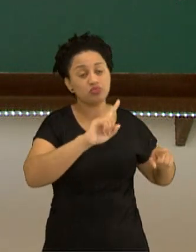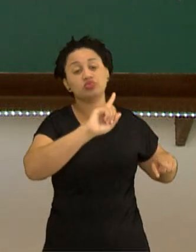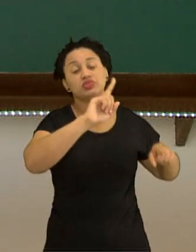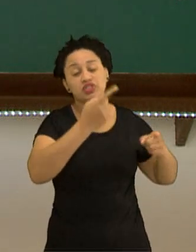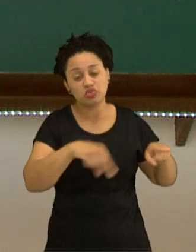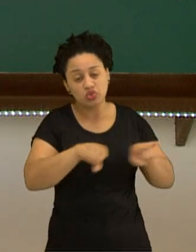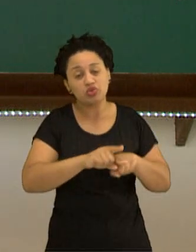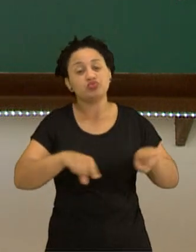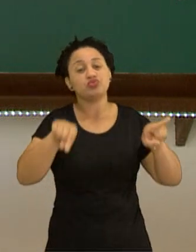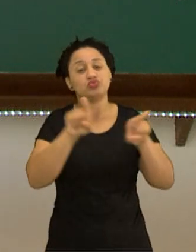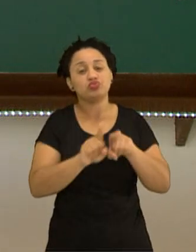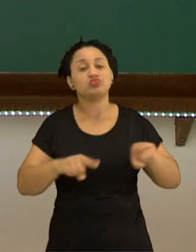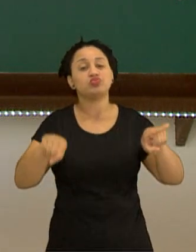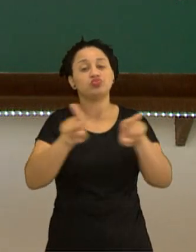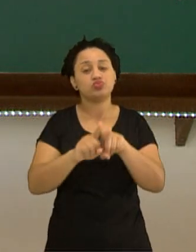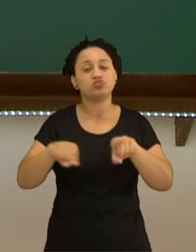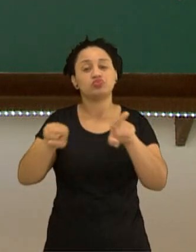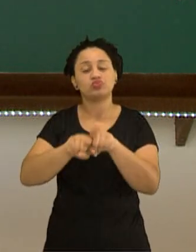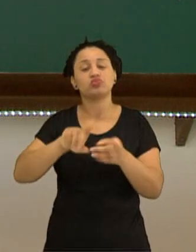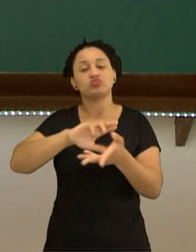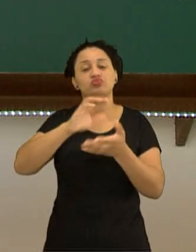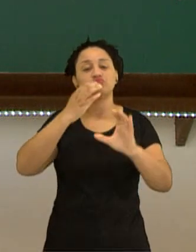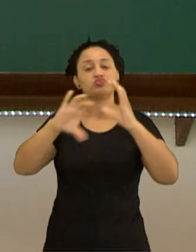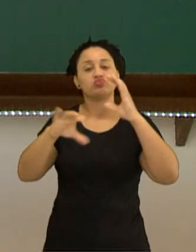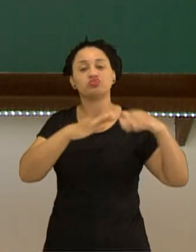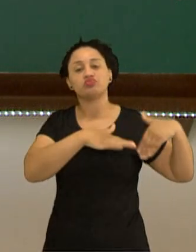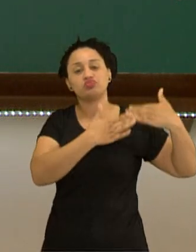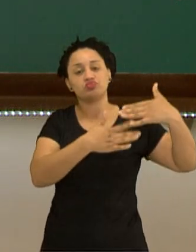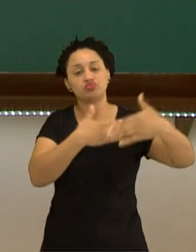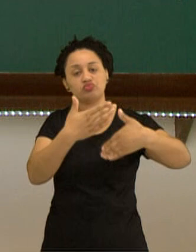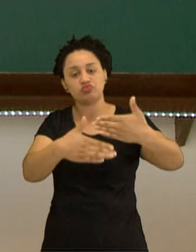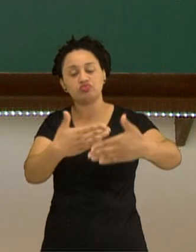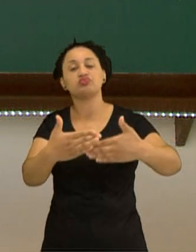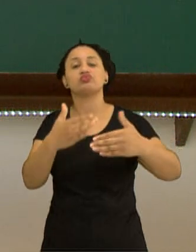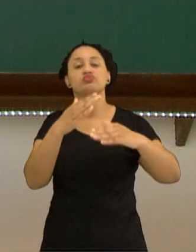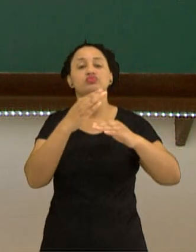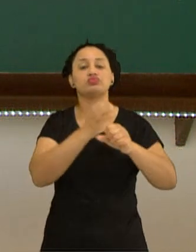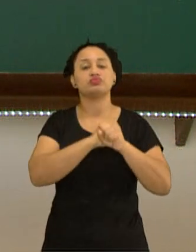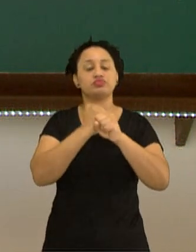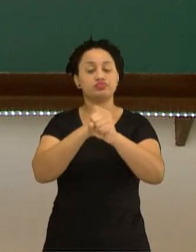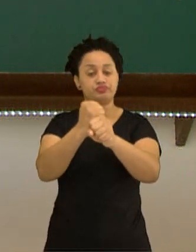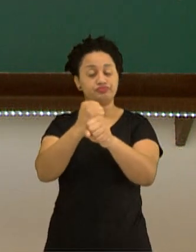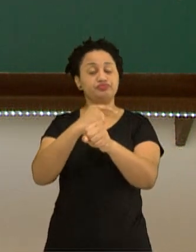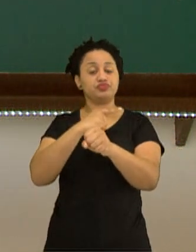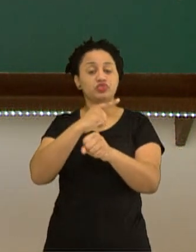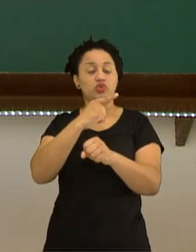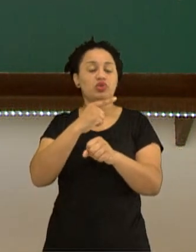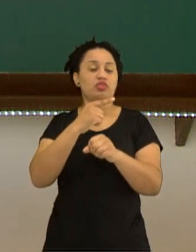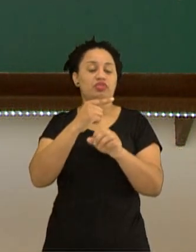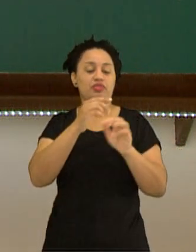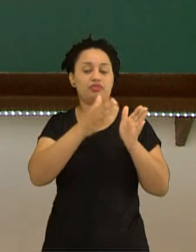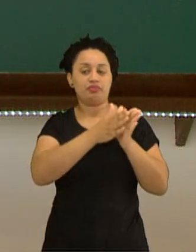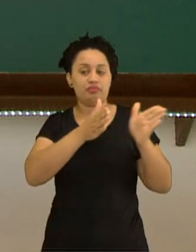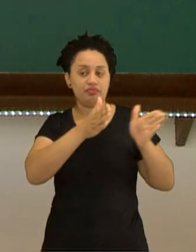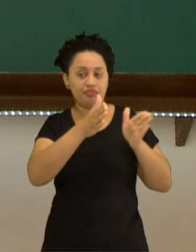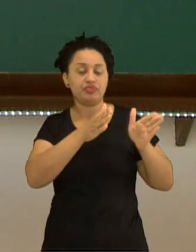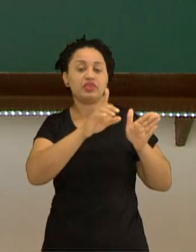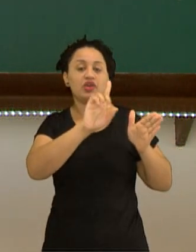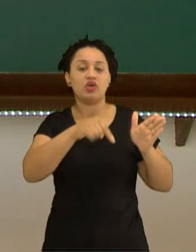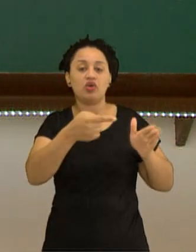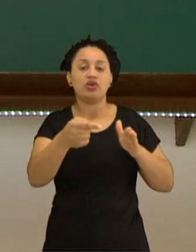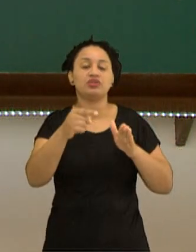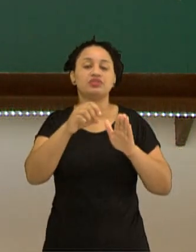vários cantores, que persiste ao tempo, resiste ao tempo, que surgiu em uma década e ultrapassou